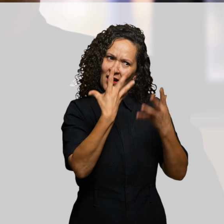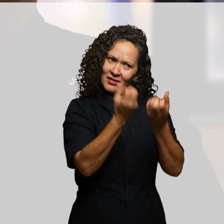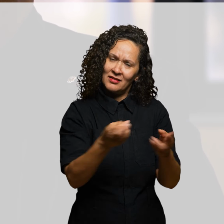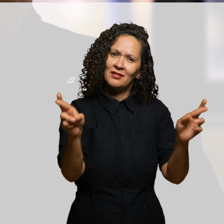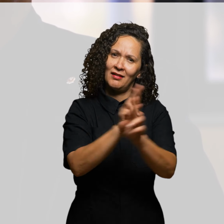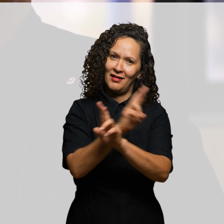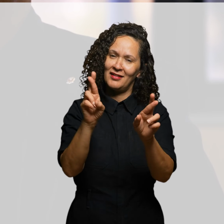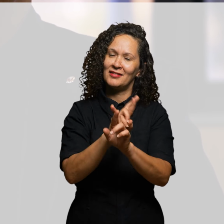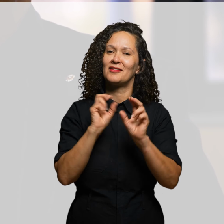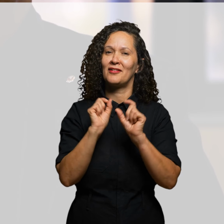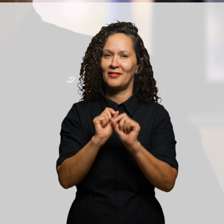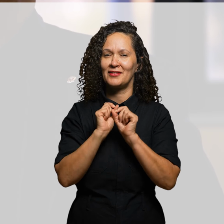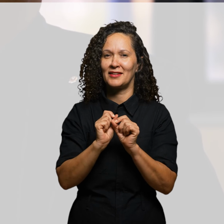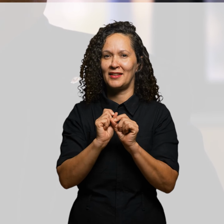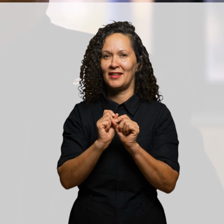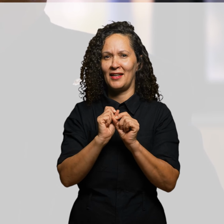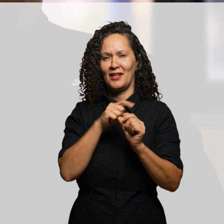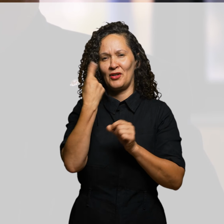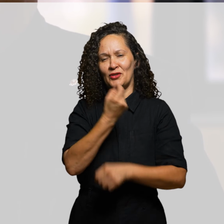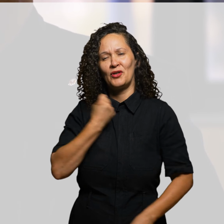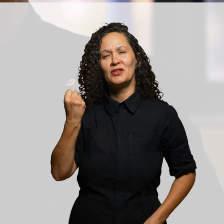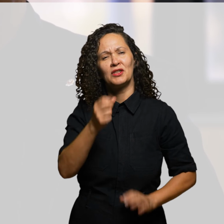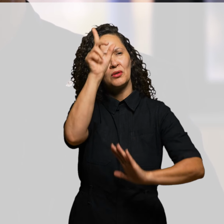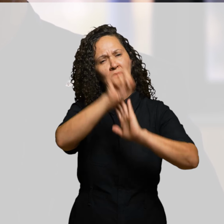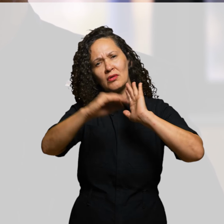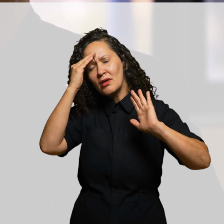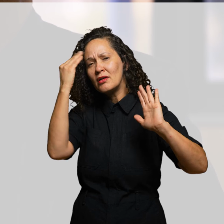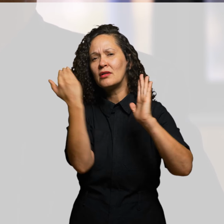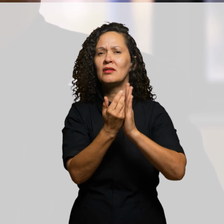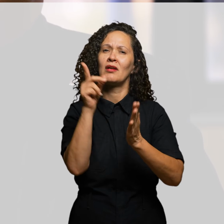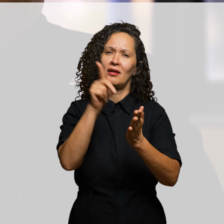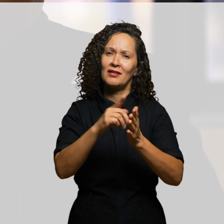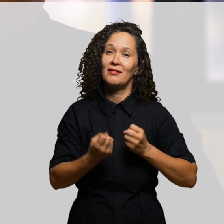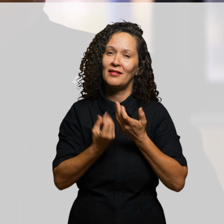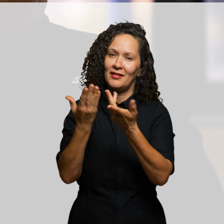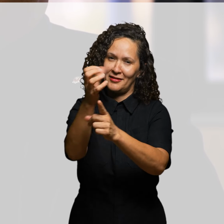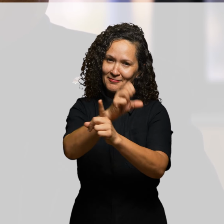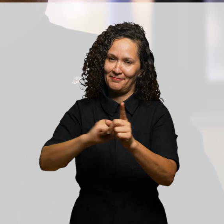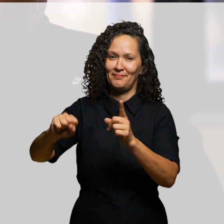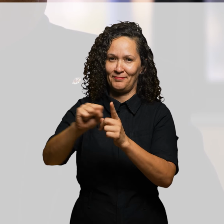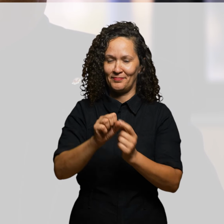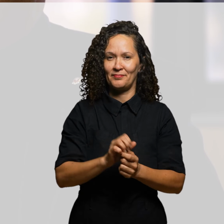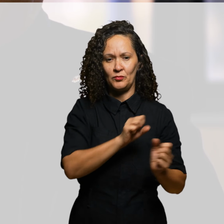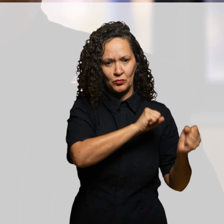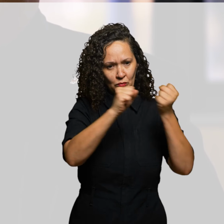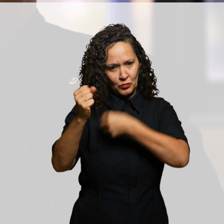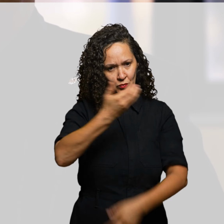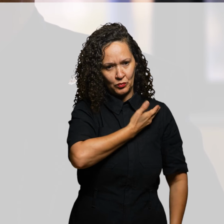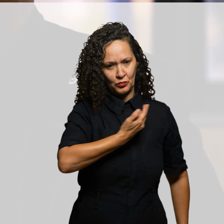relação à consagração desses direitos efetivamente. Então, o poder público,